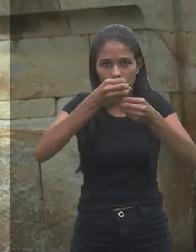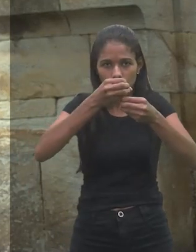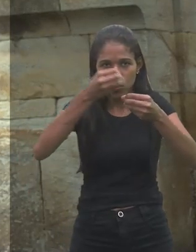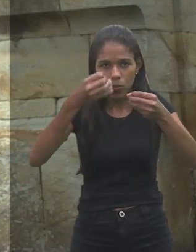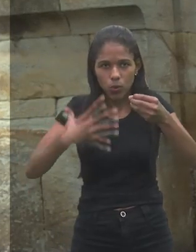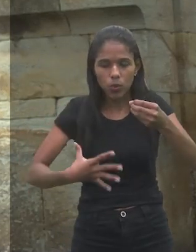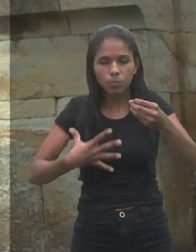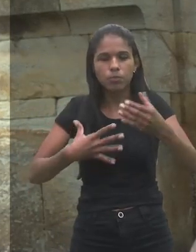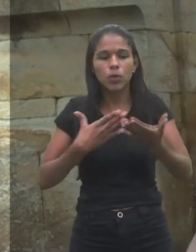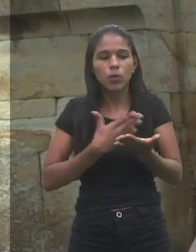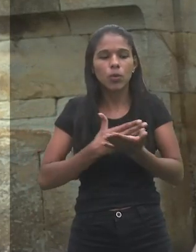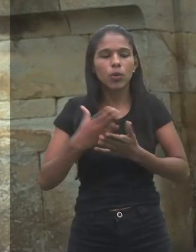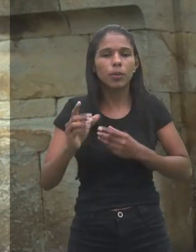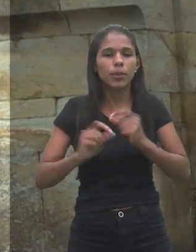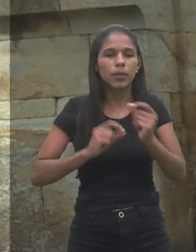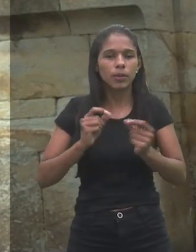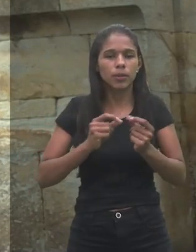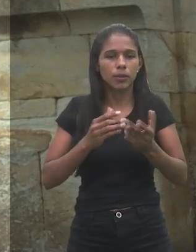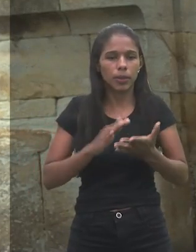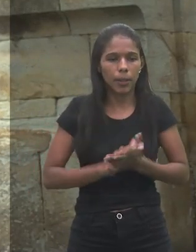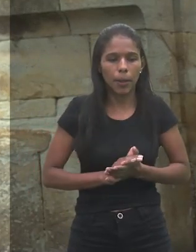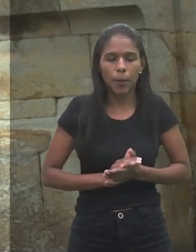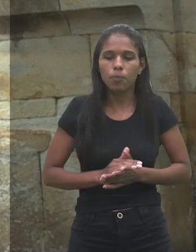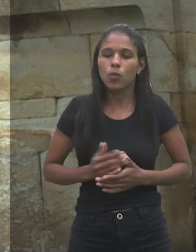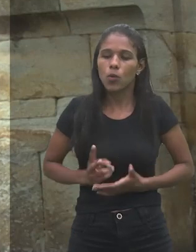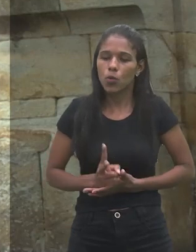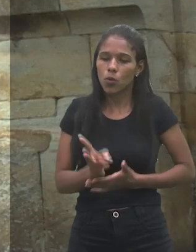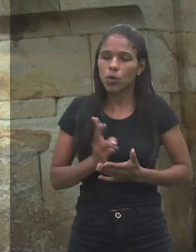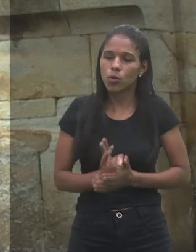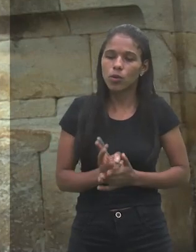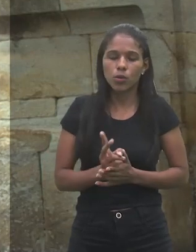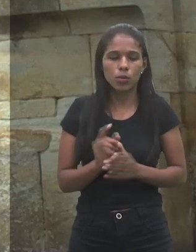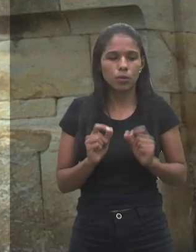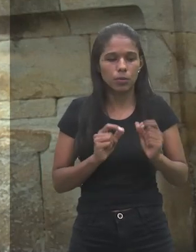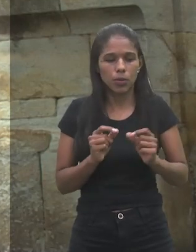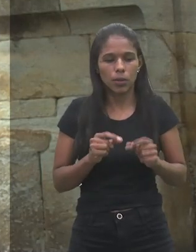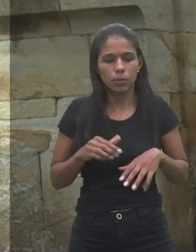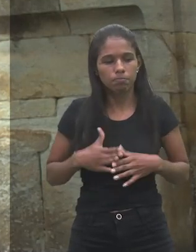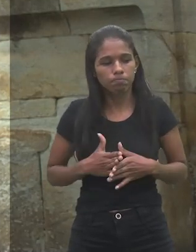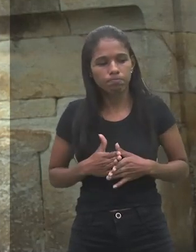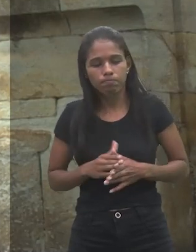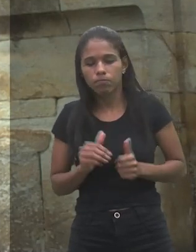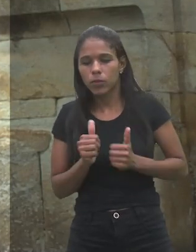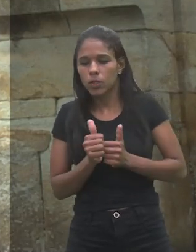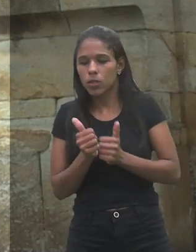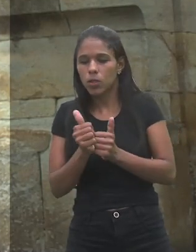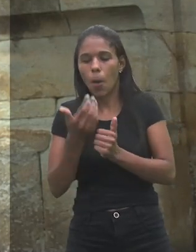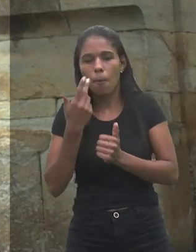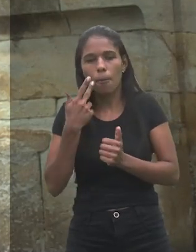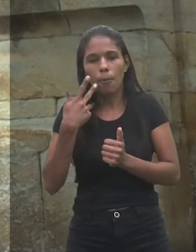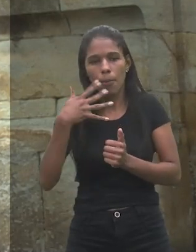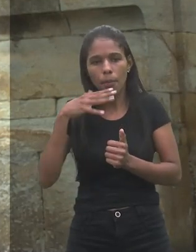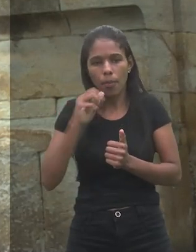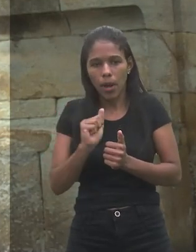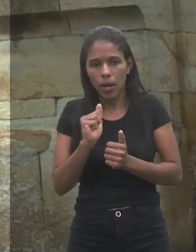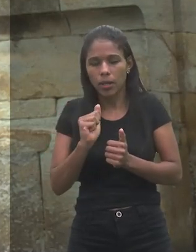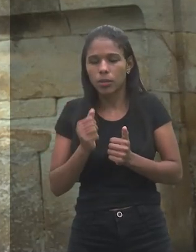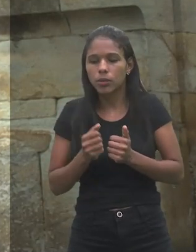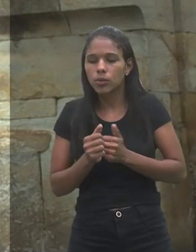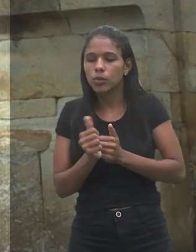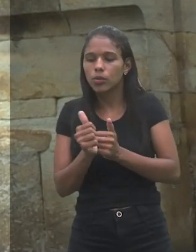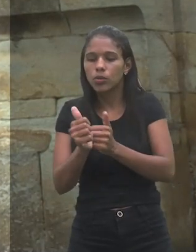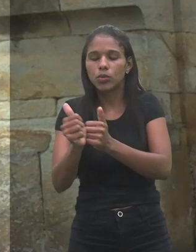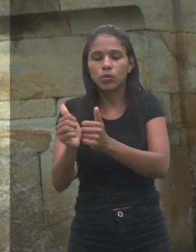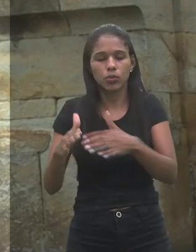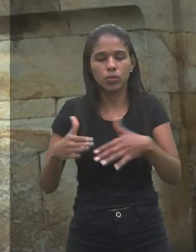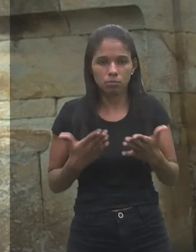de igrejas, acompanhando o pai e aprendendo o ofício, sempre como carpinteiro e marceneiro. Tá? Com o tempo, a